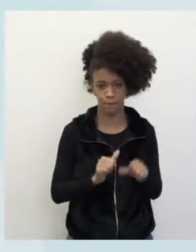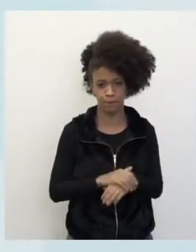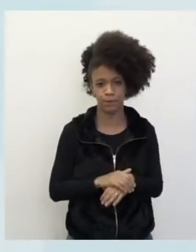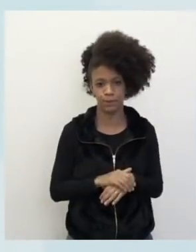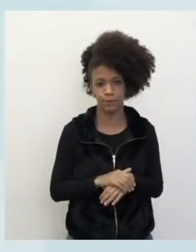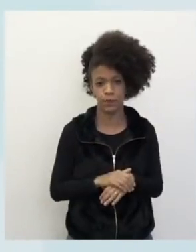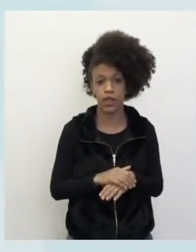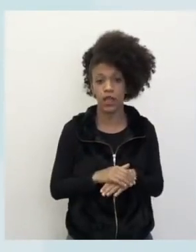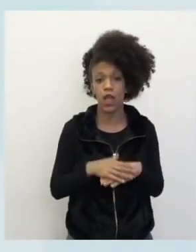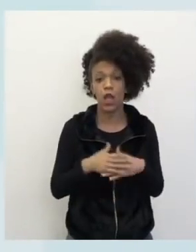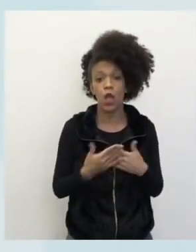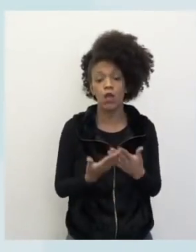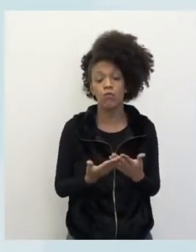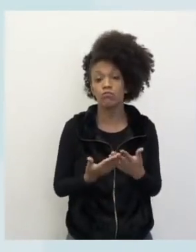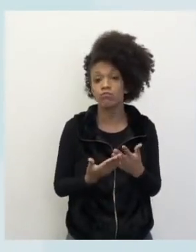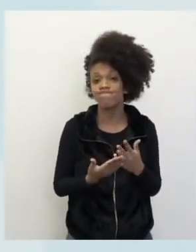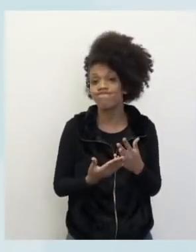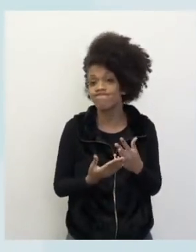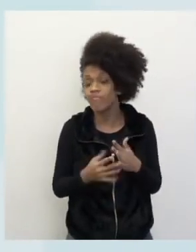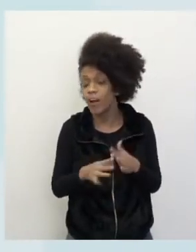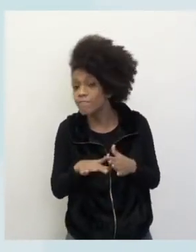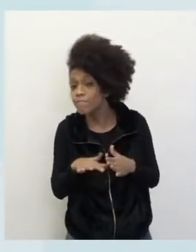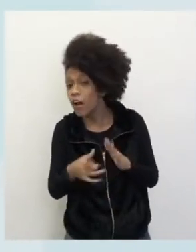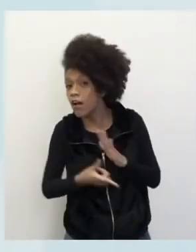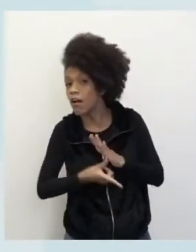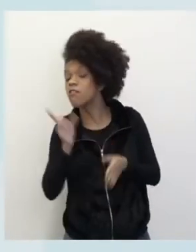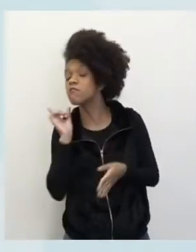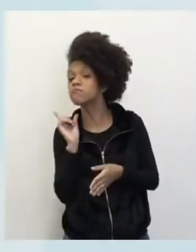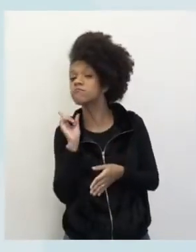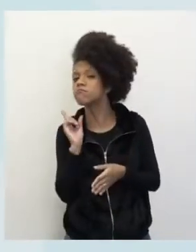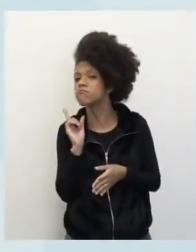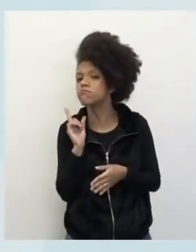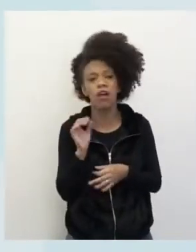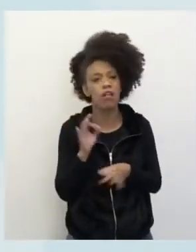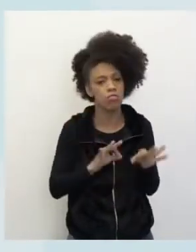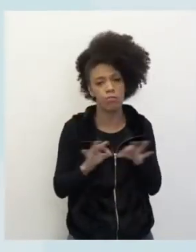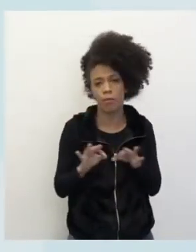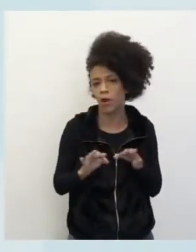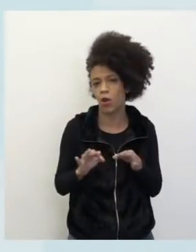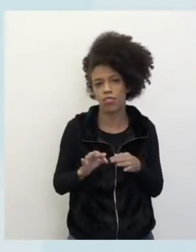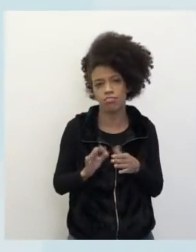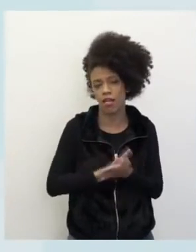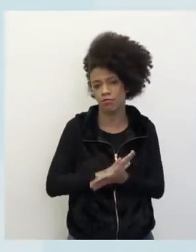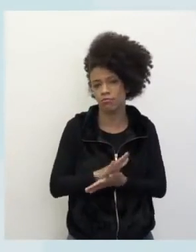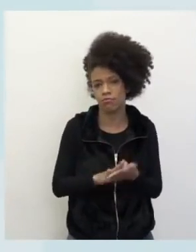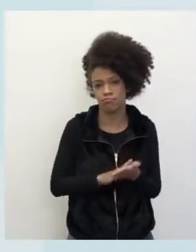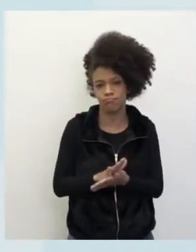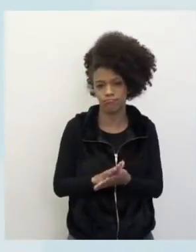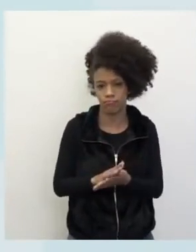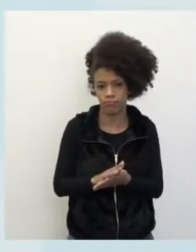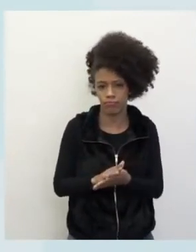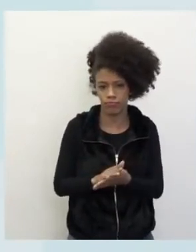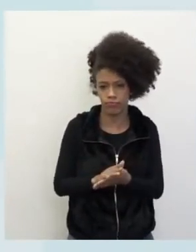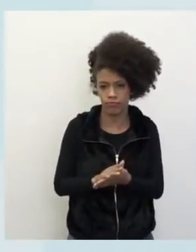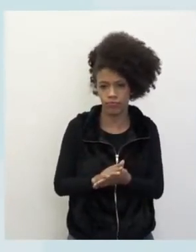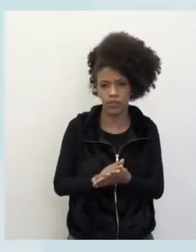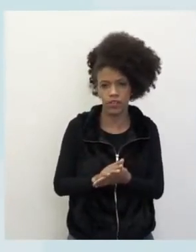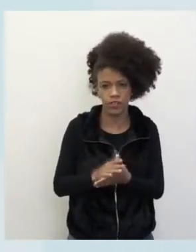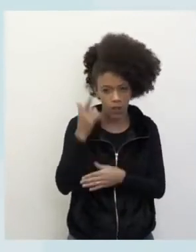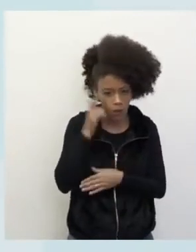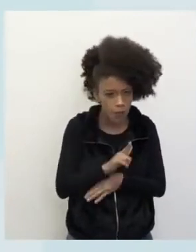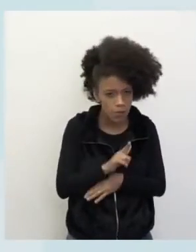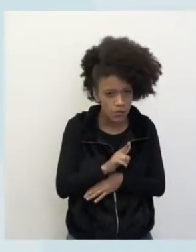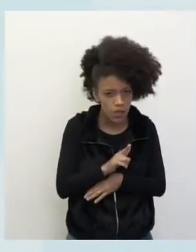que não se preparou. Mauro, lê para mim o próximo exemplo. Você consegue enxergar nas temporais? Temporais,